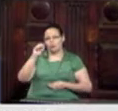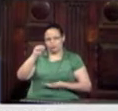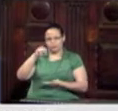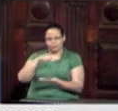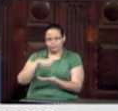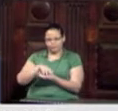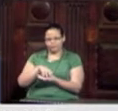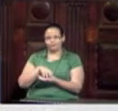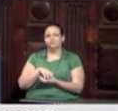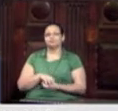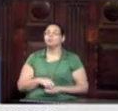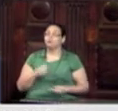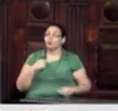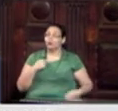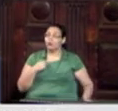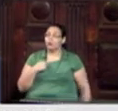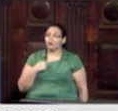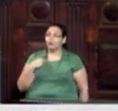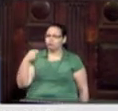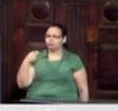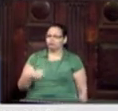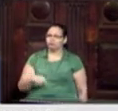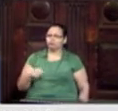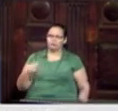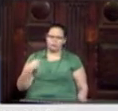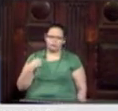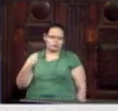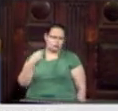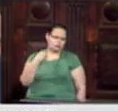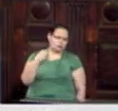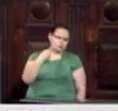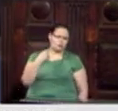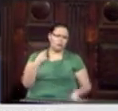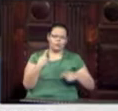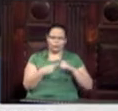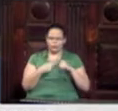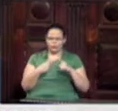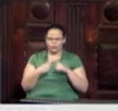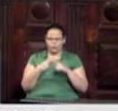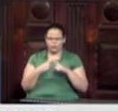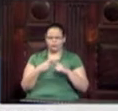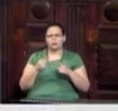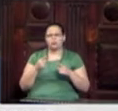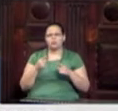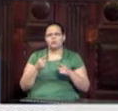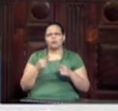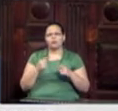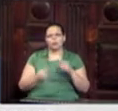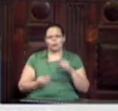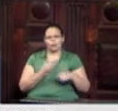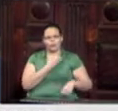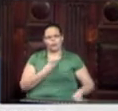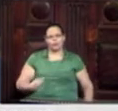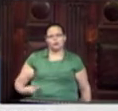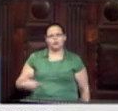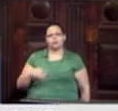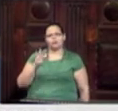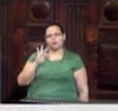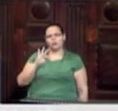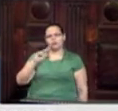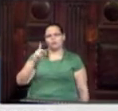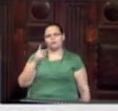sociais, eu sendo duramente cobrado, porque nasceu no governo Fernando Henrique,